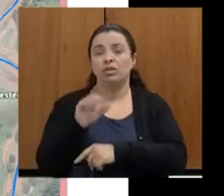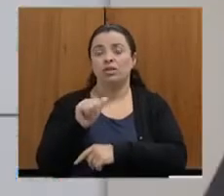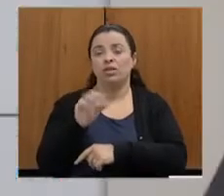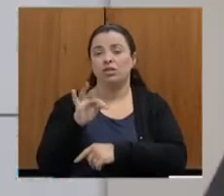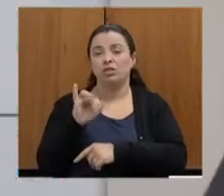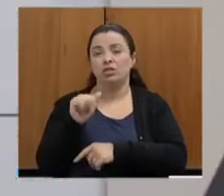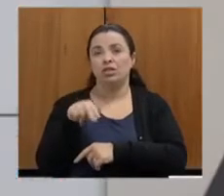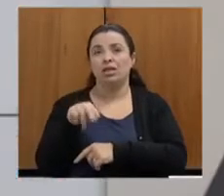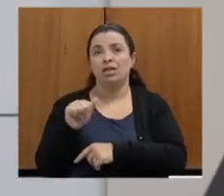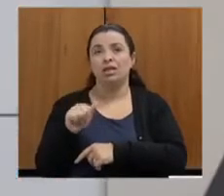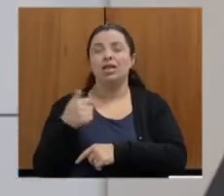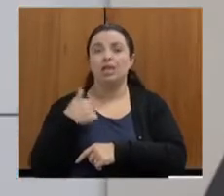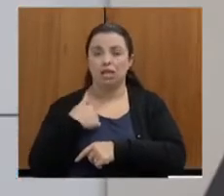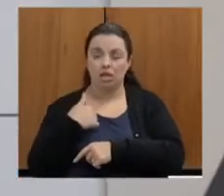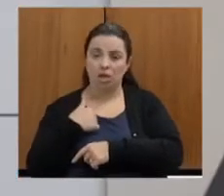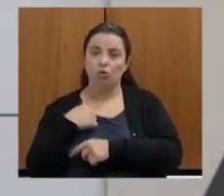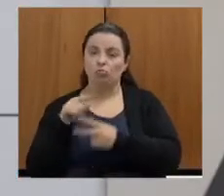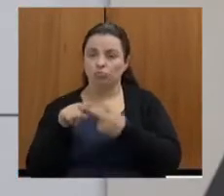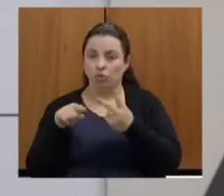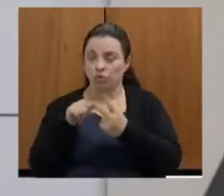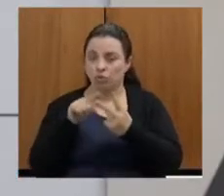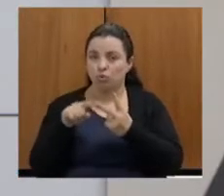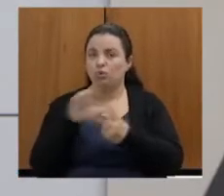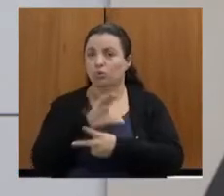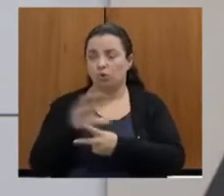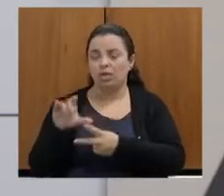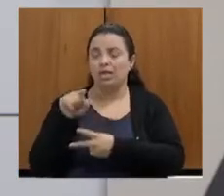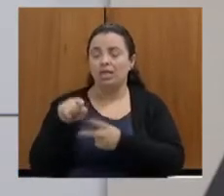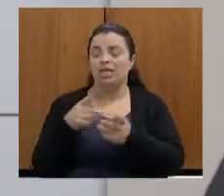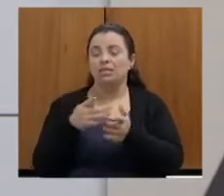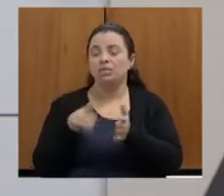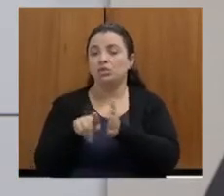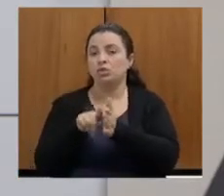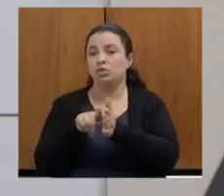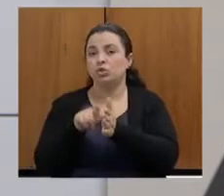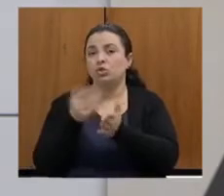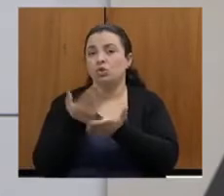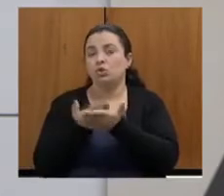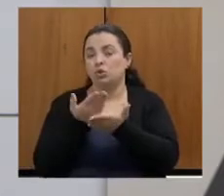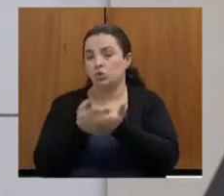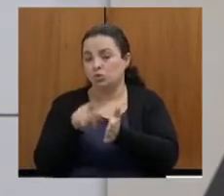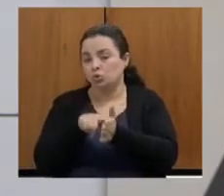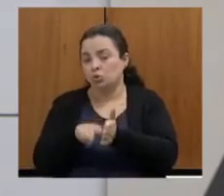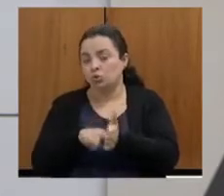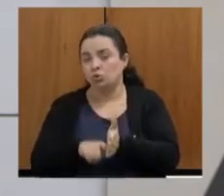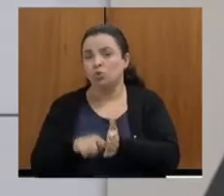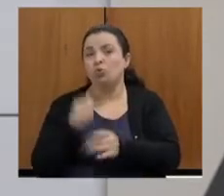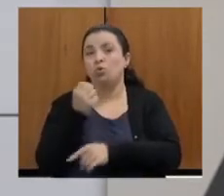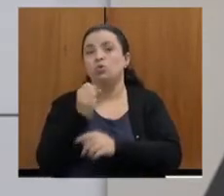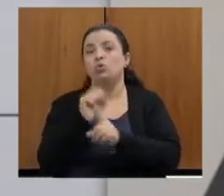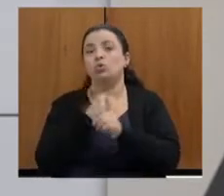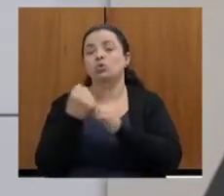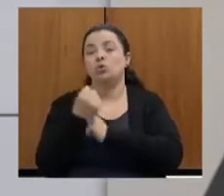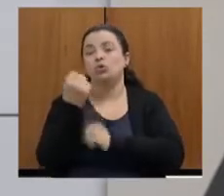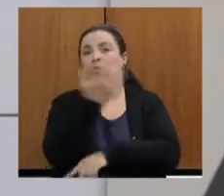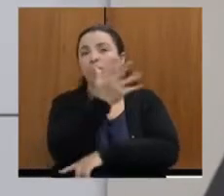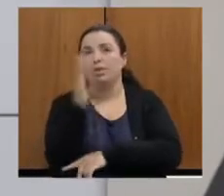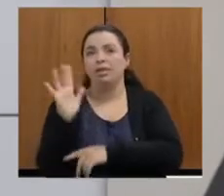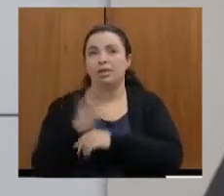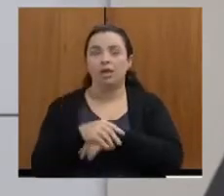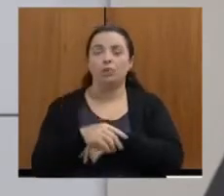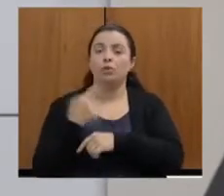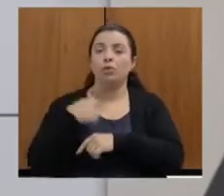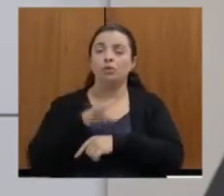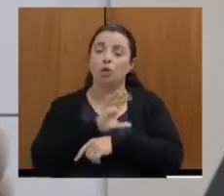voltando de viagem e por mim né e que com muito prazer a gente vem acompanhando e trabalhando com as pessoas de gesseiro